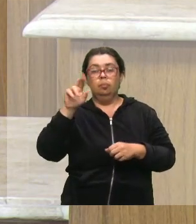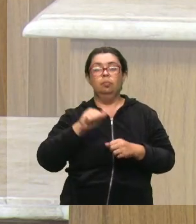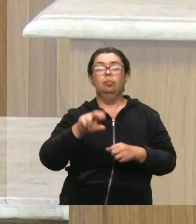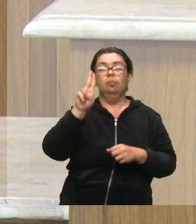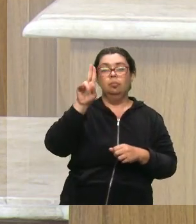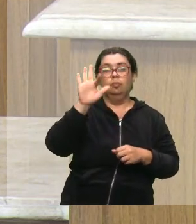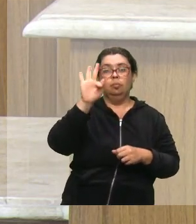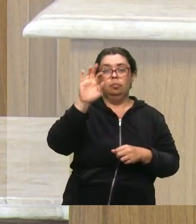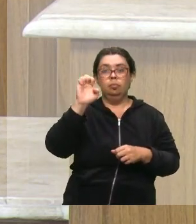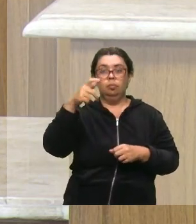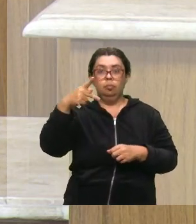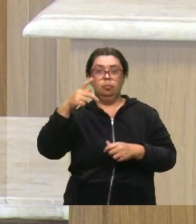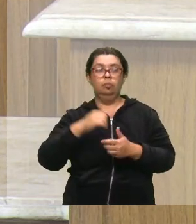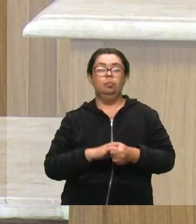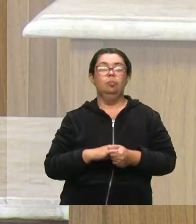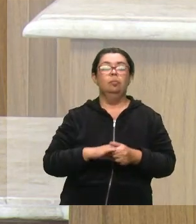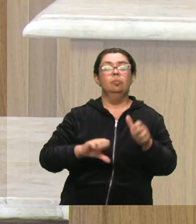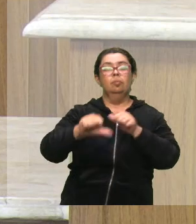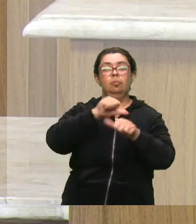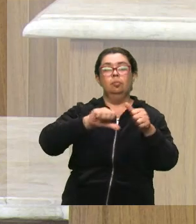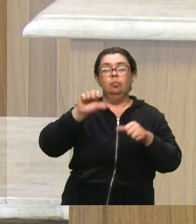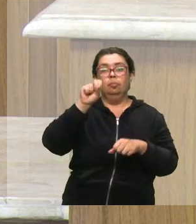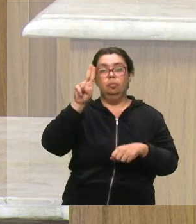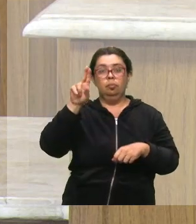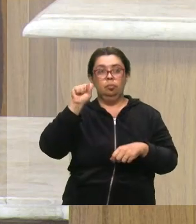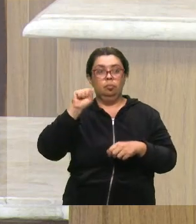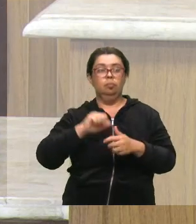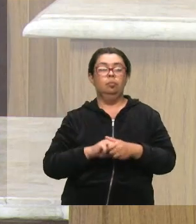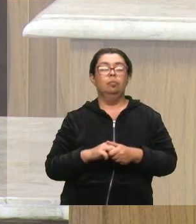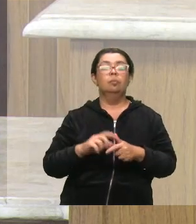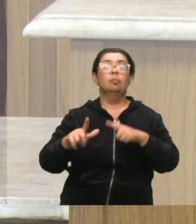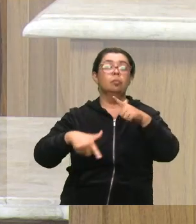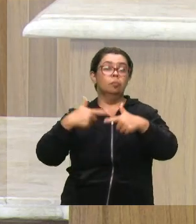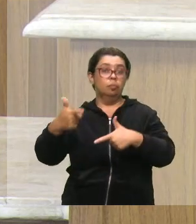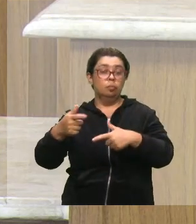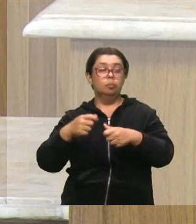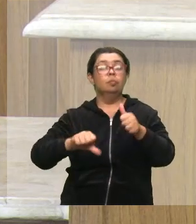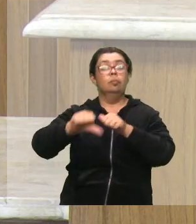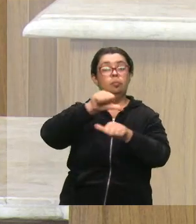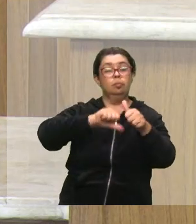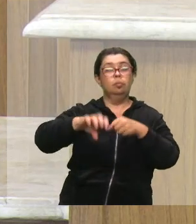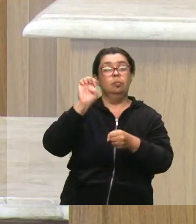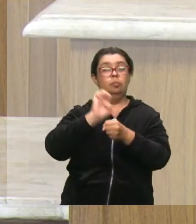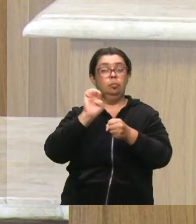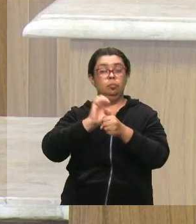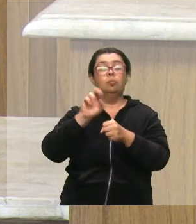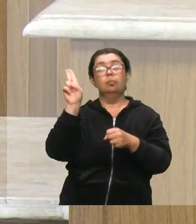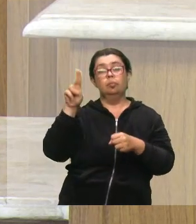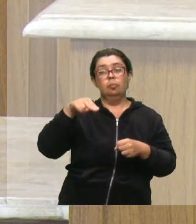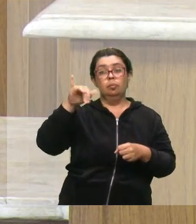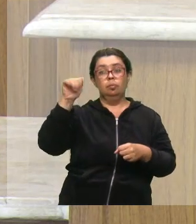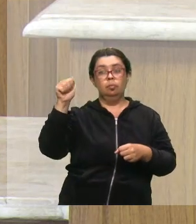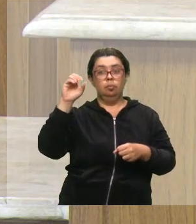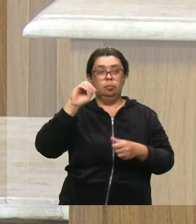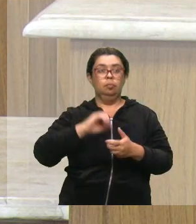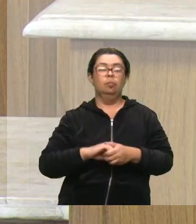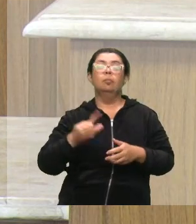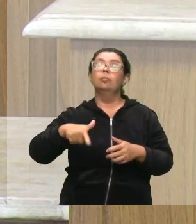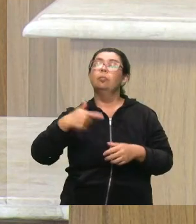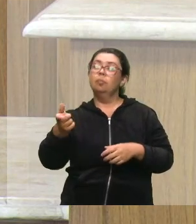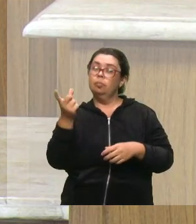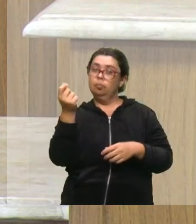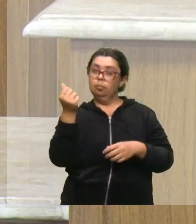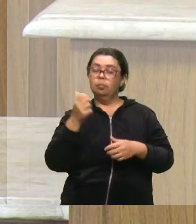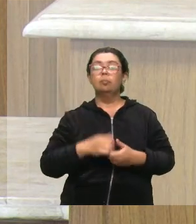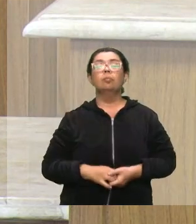UFEP, transferência do SUS, QES, PNAE e as demais transferências do Estado ou da União. Outras receitas